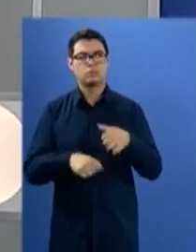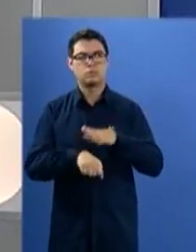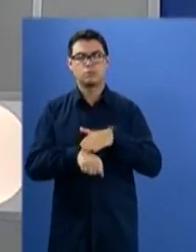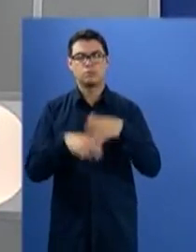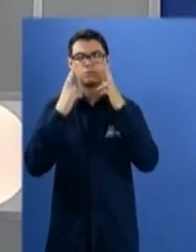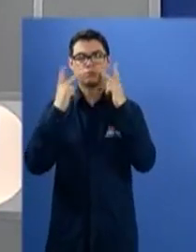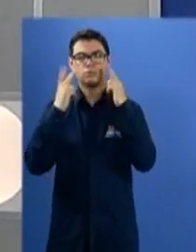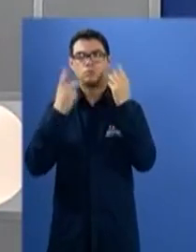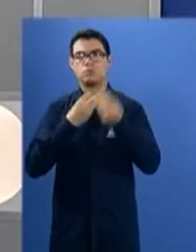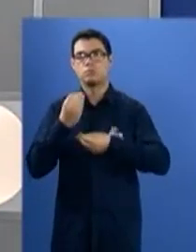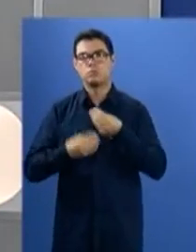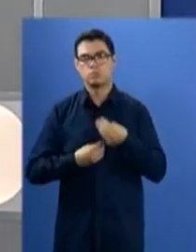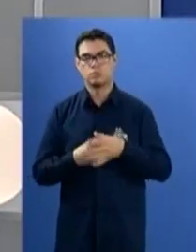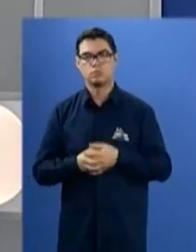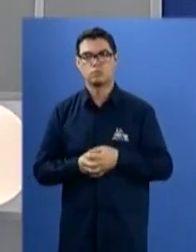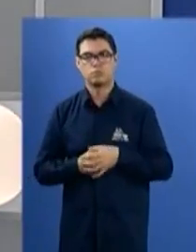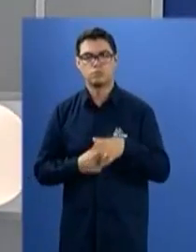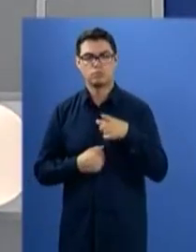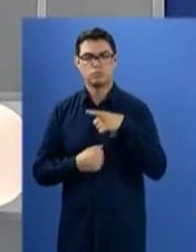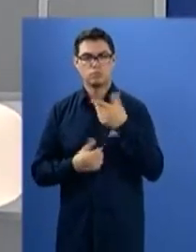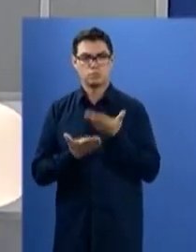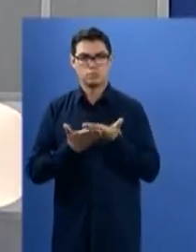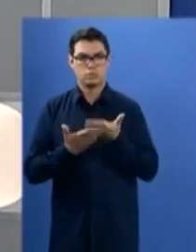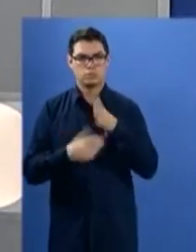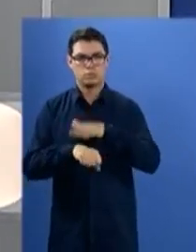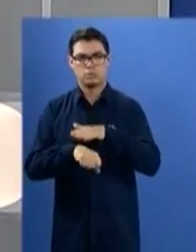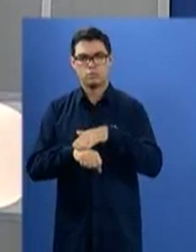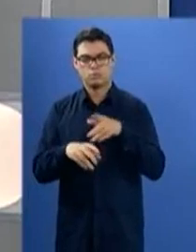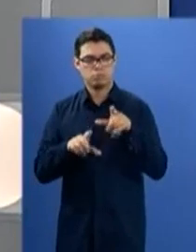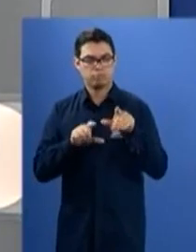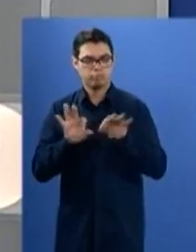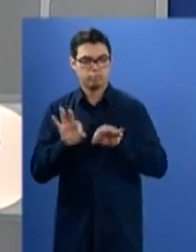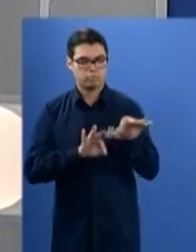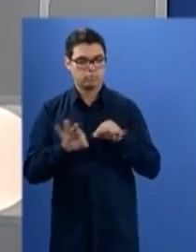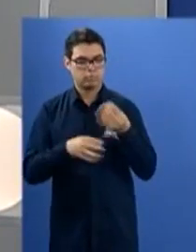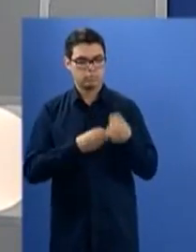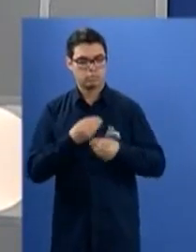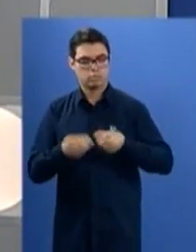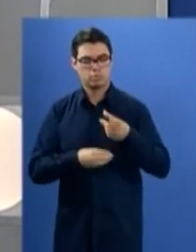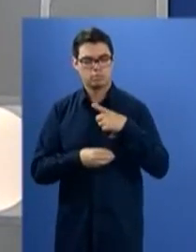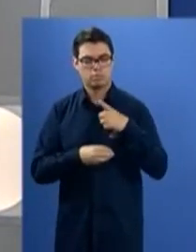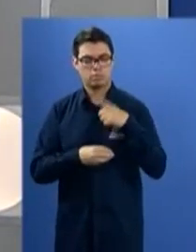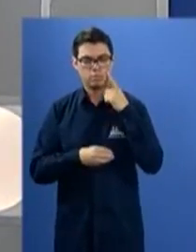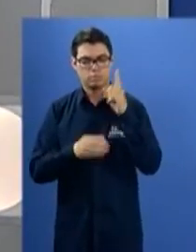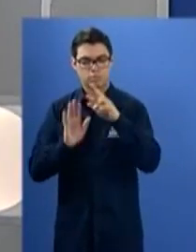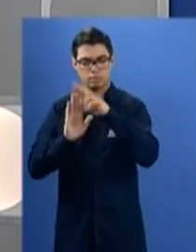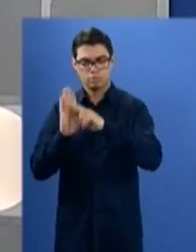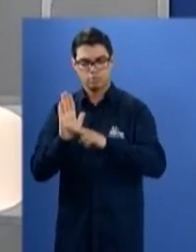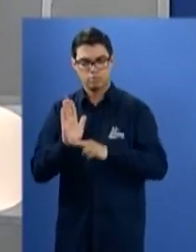normal? Uma das finalidades do estudo de tempo é determinar esse intervalo, este